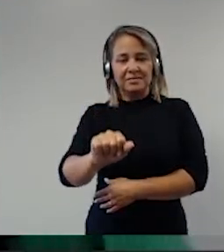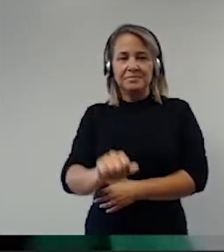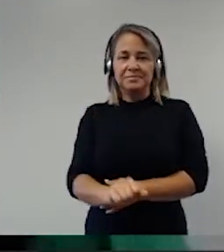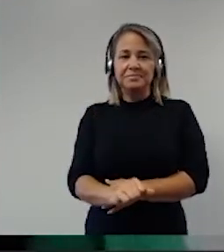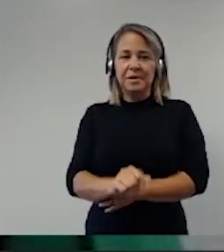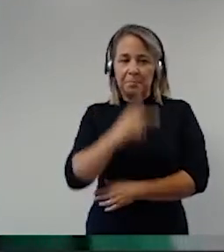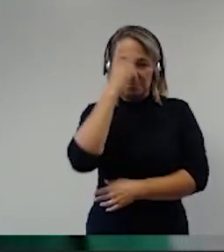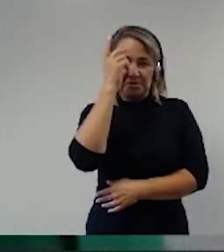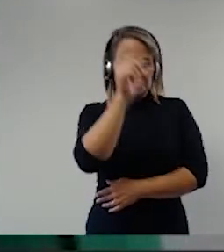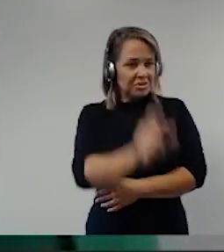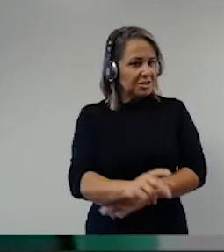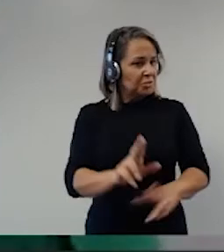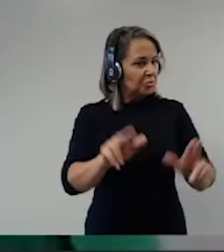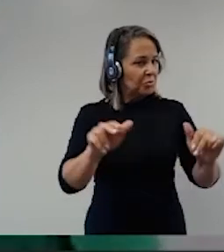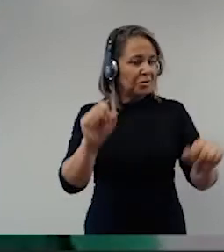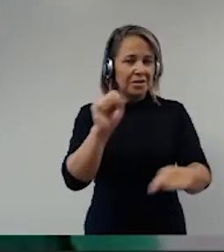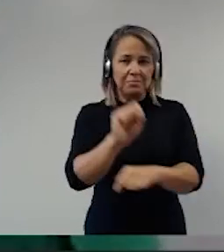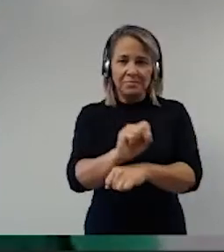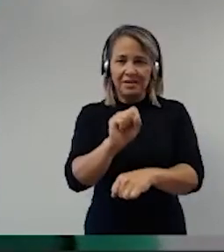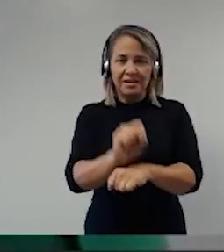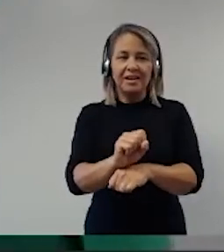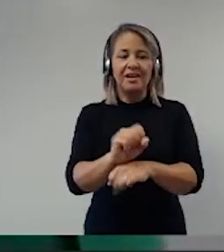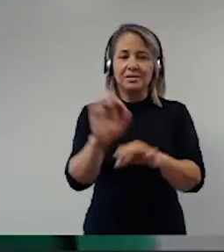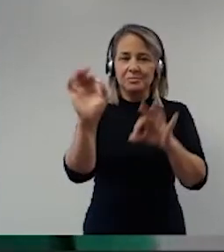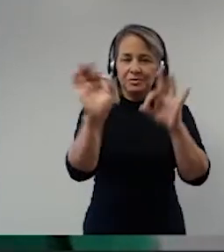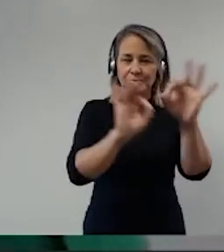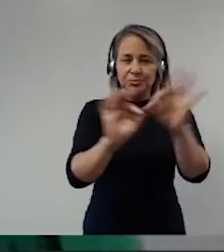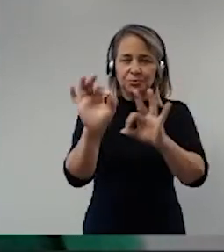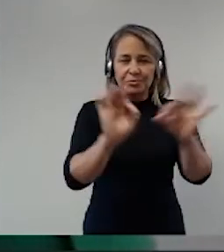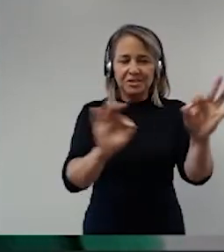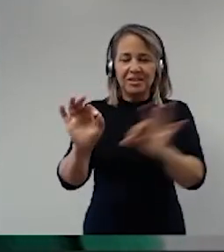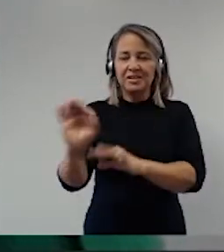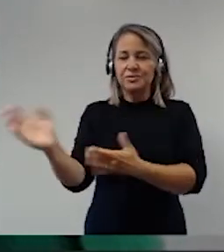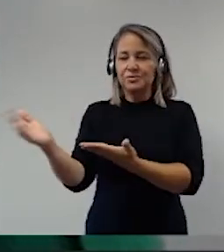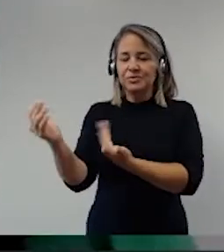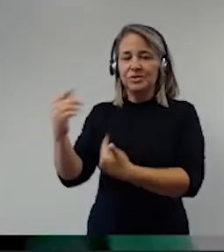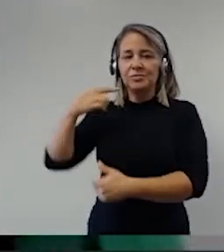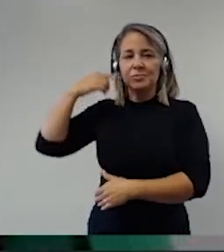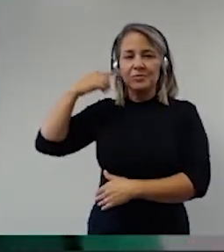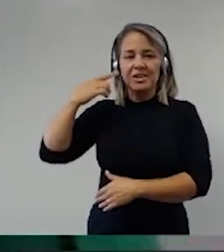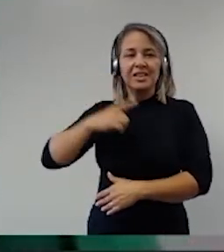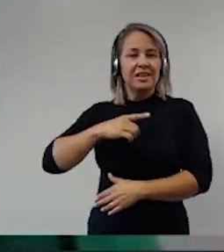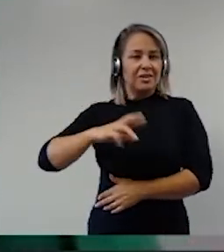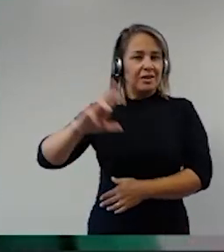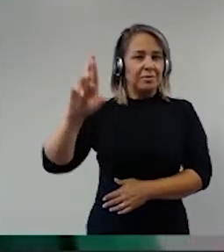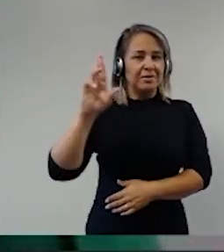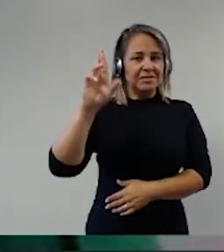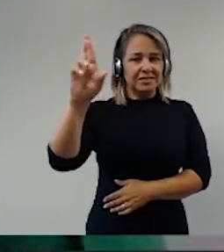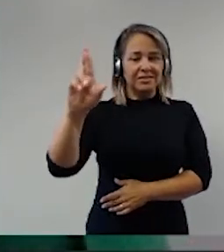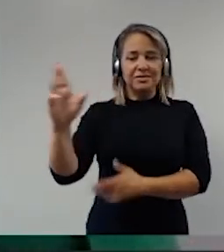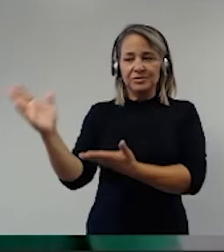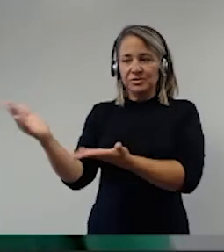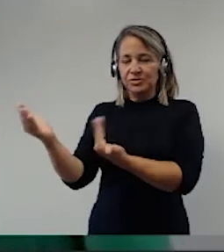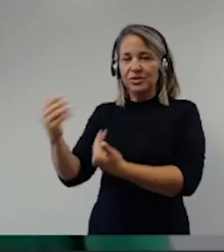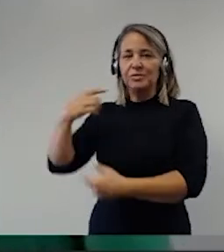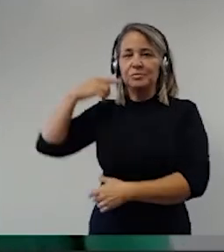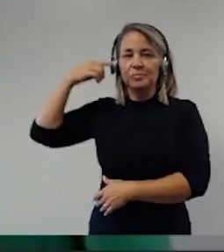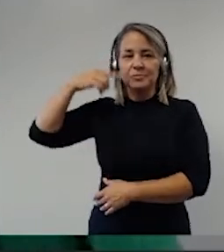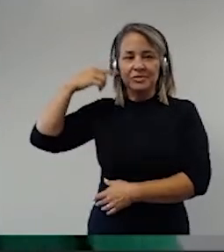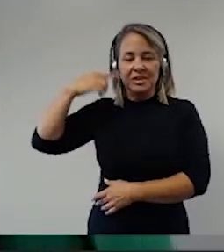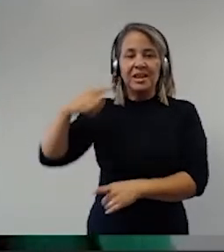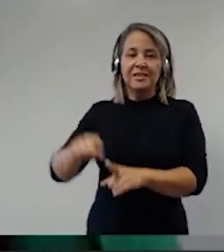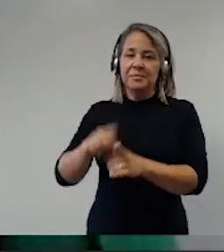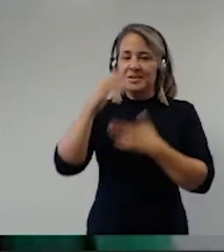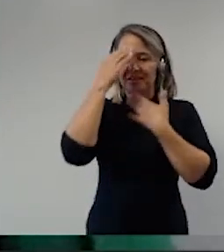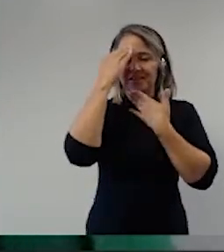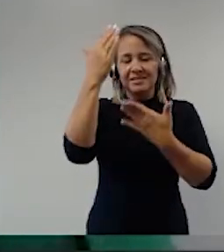um segundo enquanto não montou os nossos painéis da Jovem Advocacia e com representantes da Jovem Advocacia.